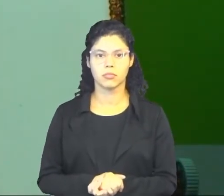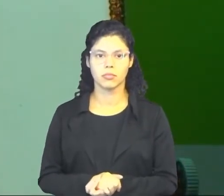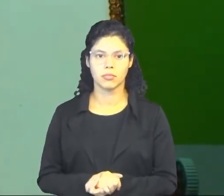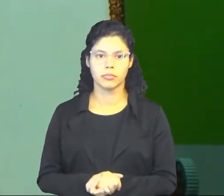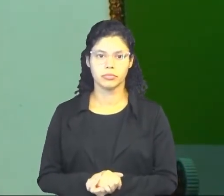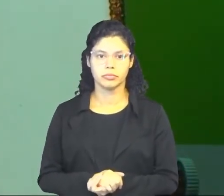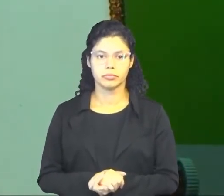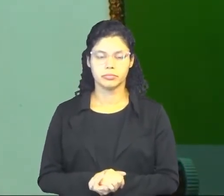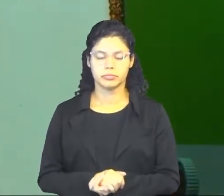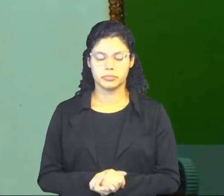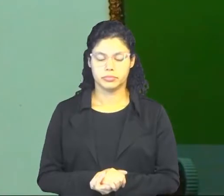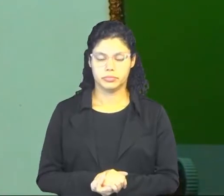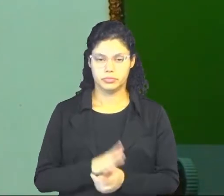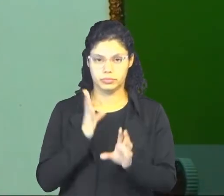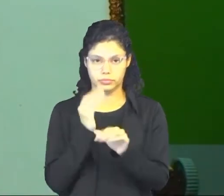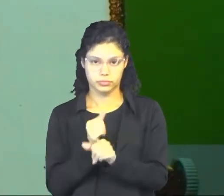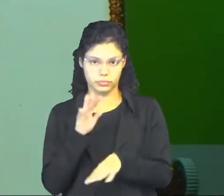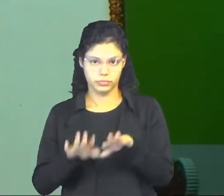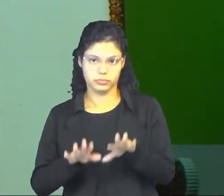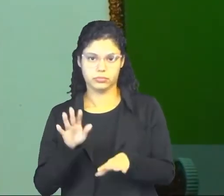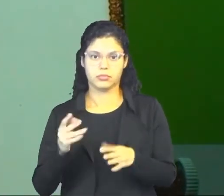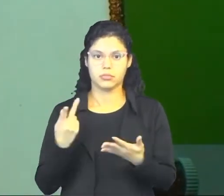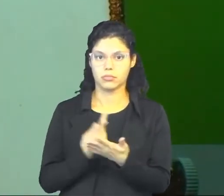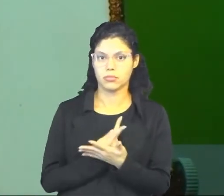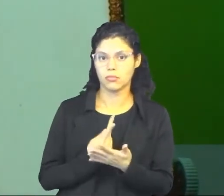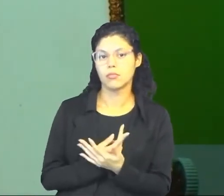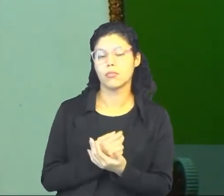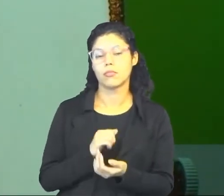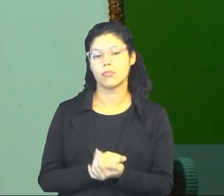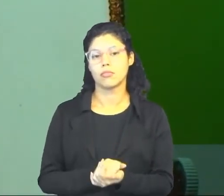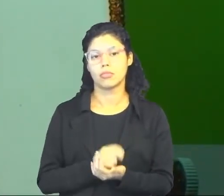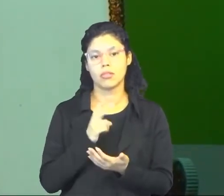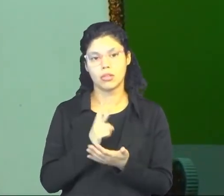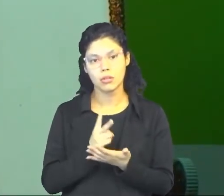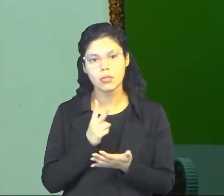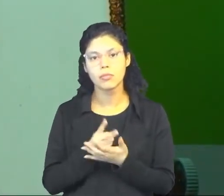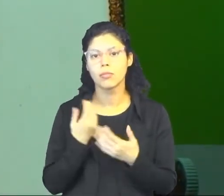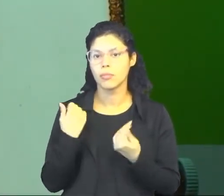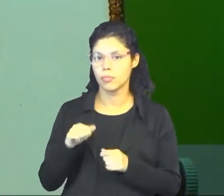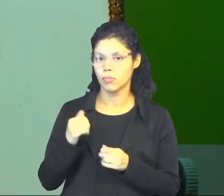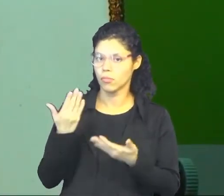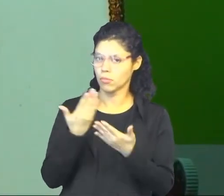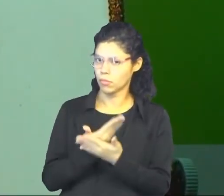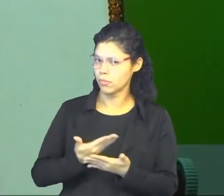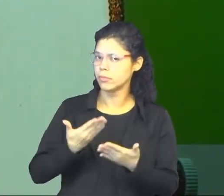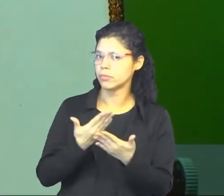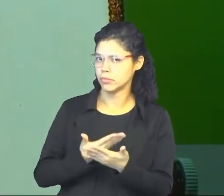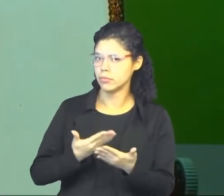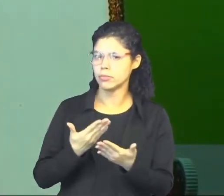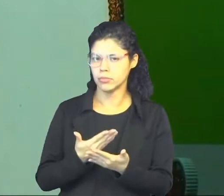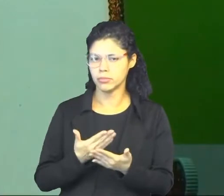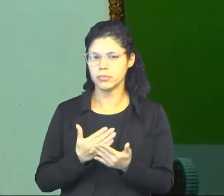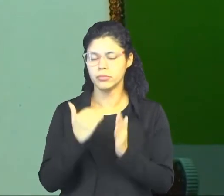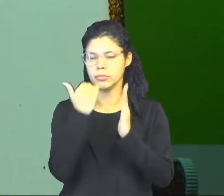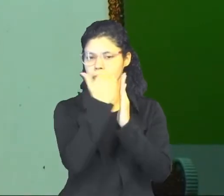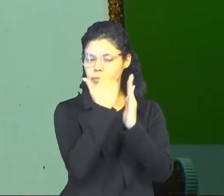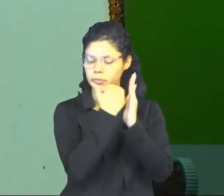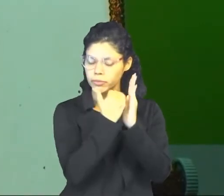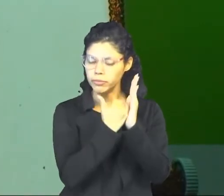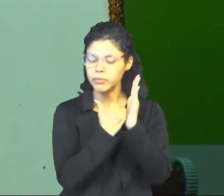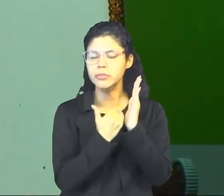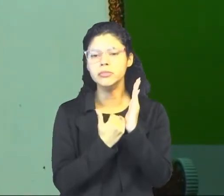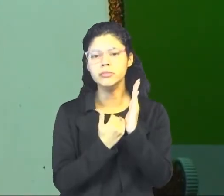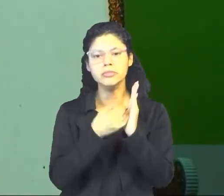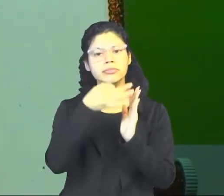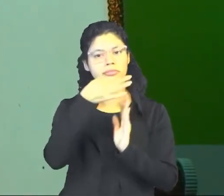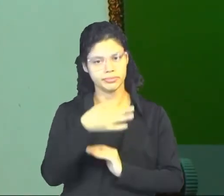Às vezes vocês vão armar a conta, também armam da maneira errada. A gente tem que ter esse cuidado para não colocar o número, né, na